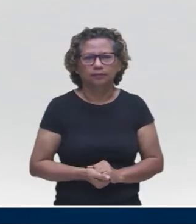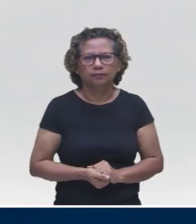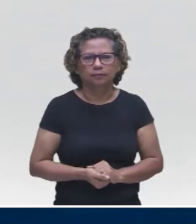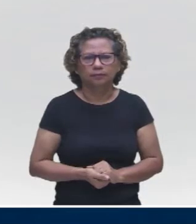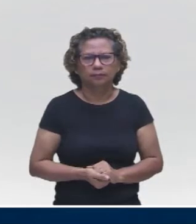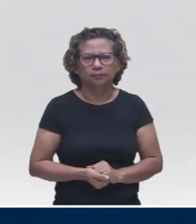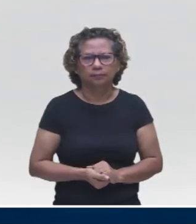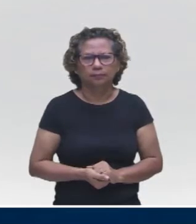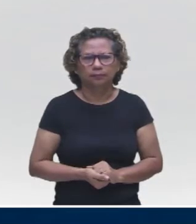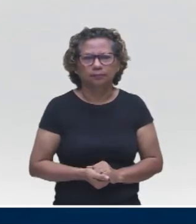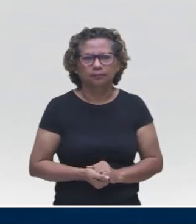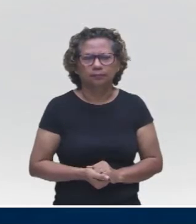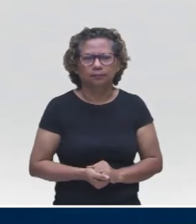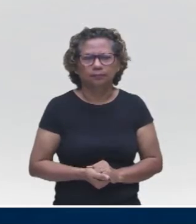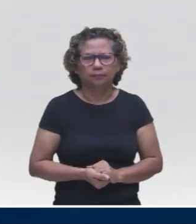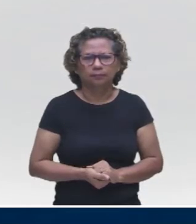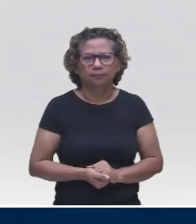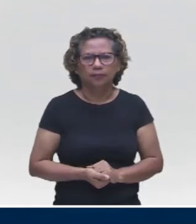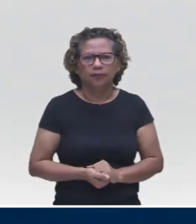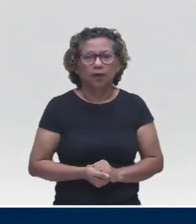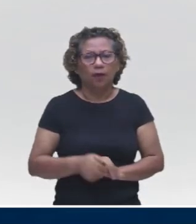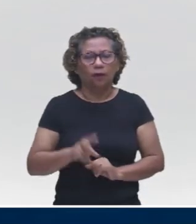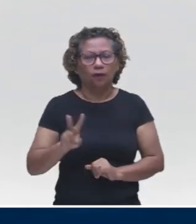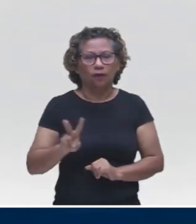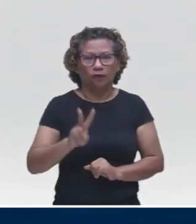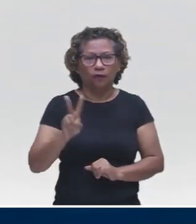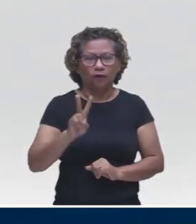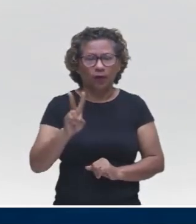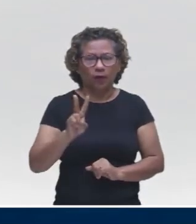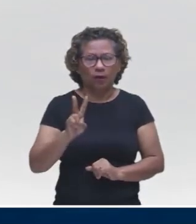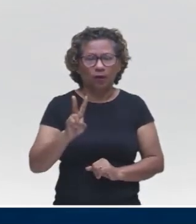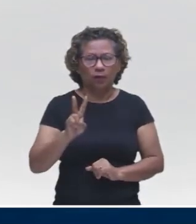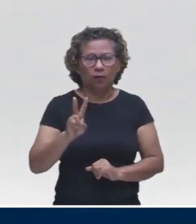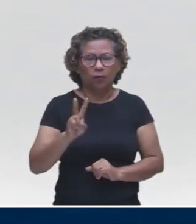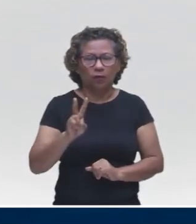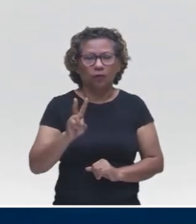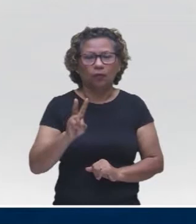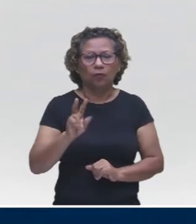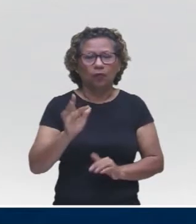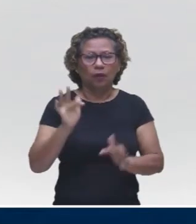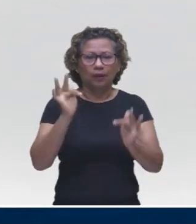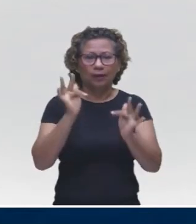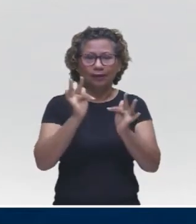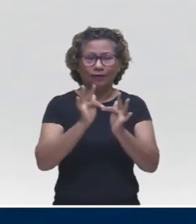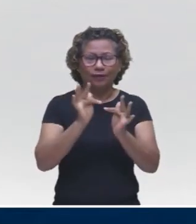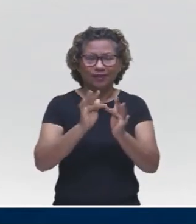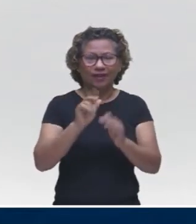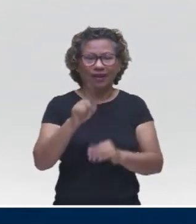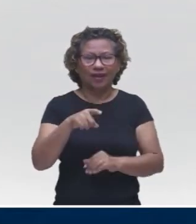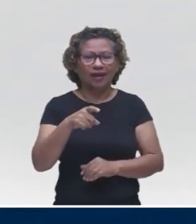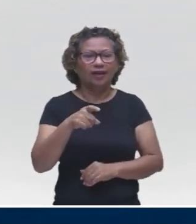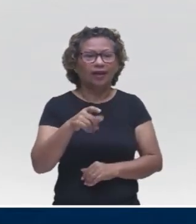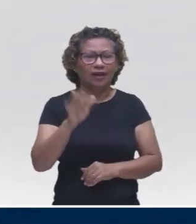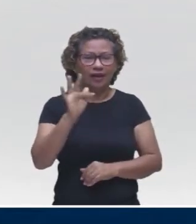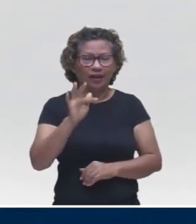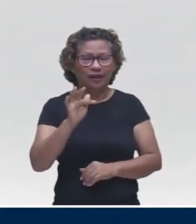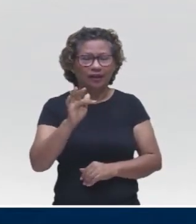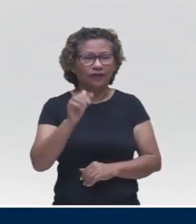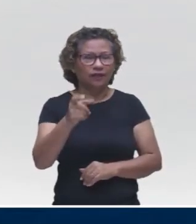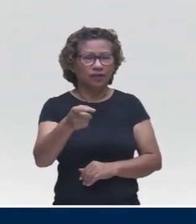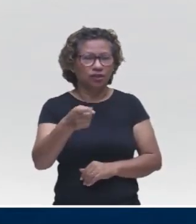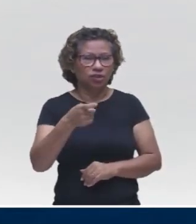Então, o valor da função para f de x igual a zero. A função é essa daqui, ó.